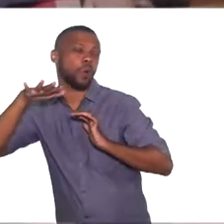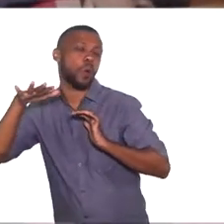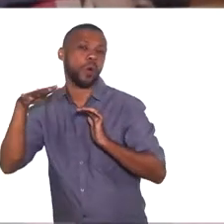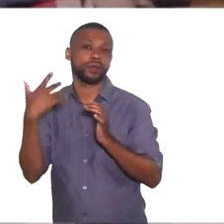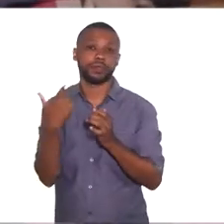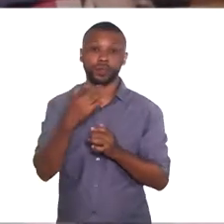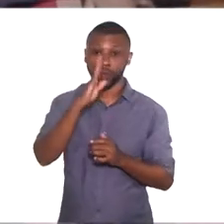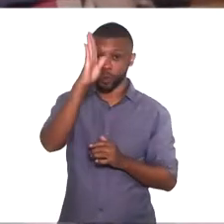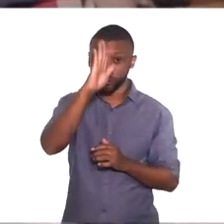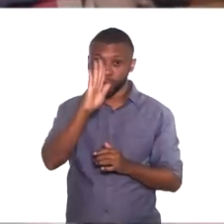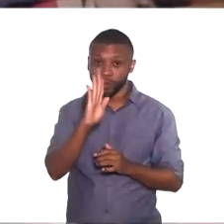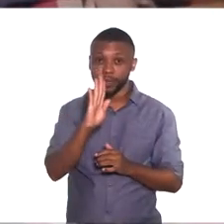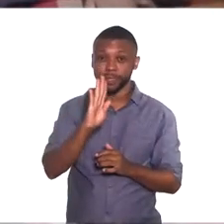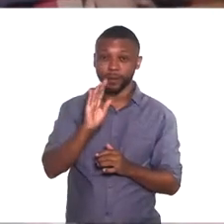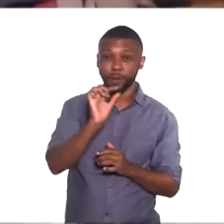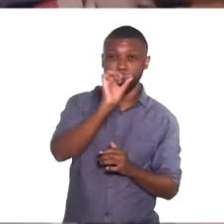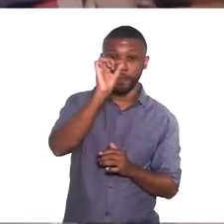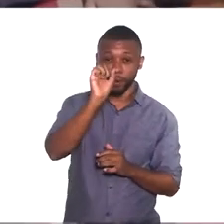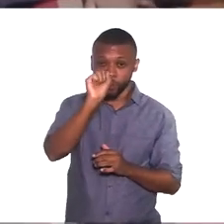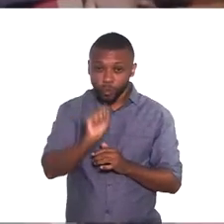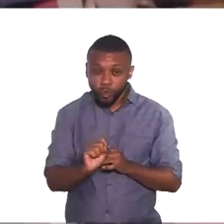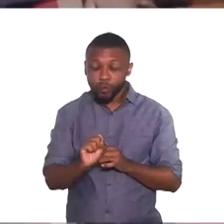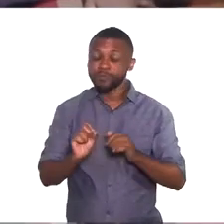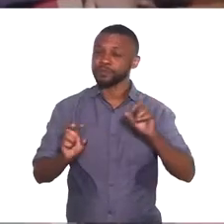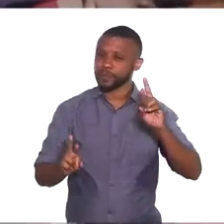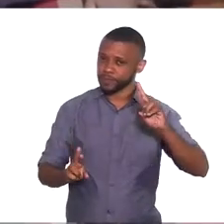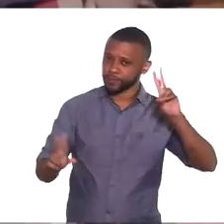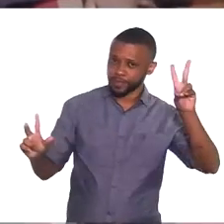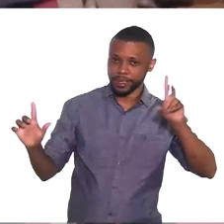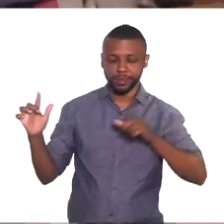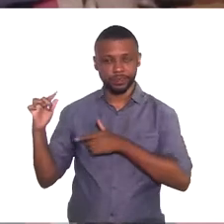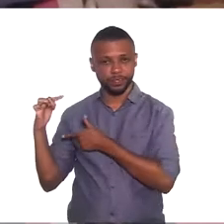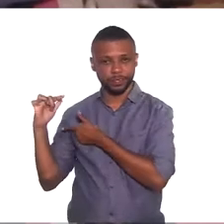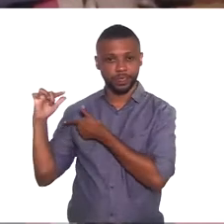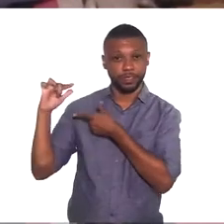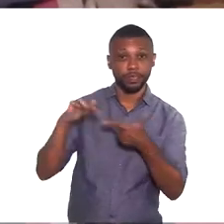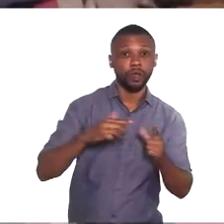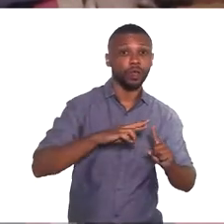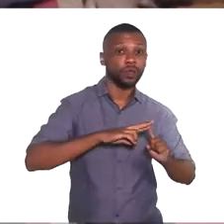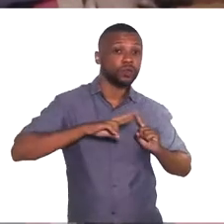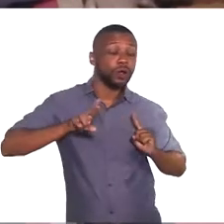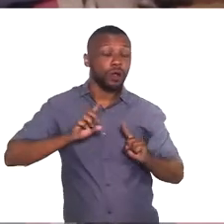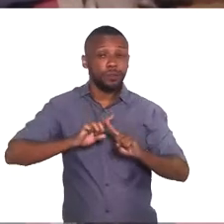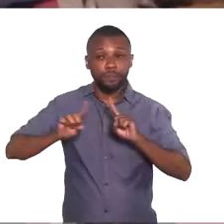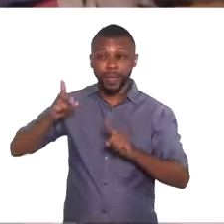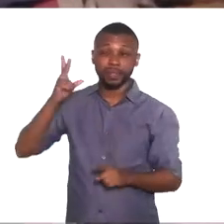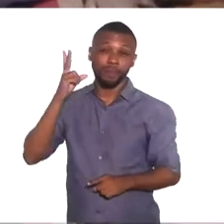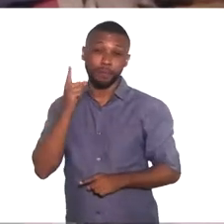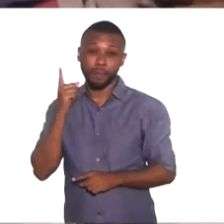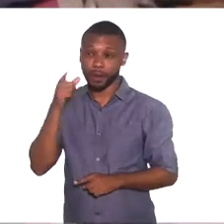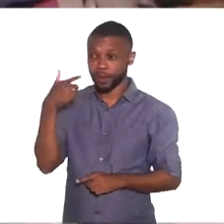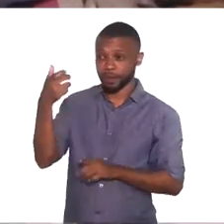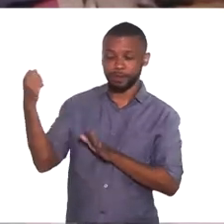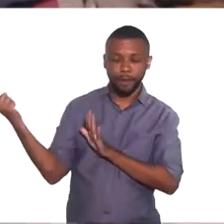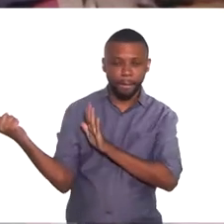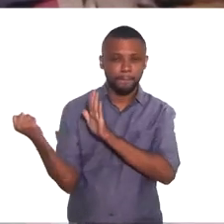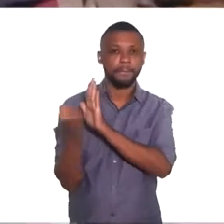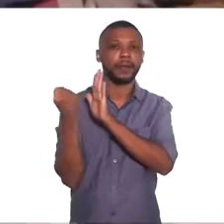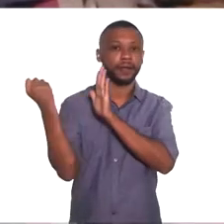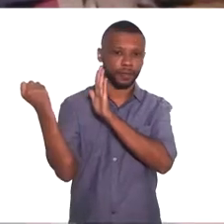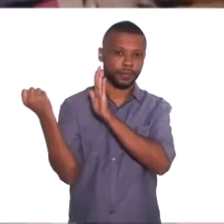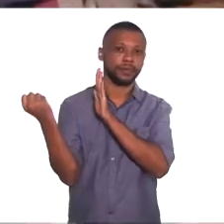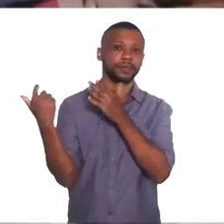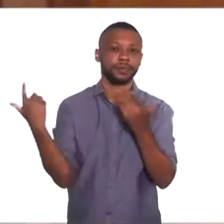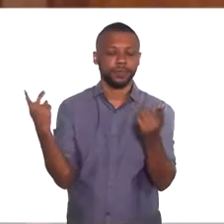é mais pior que veio do Sul do Brasil já é um outro tipo de comida de tradições religiosas também mas Annie